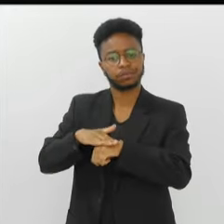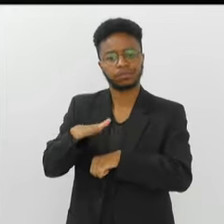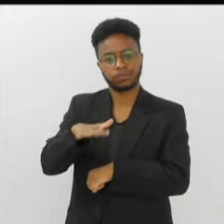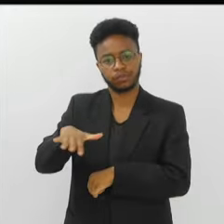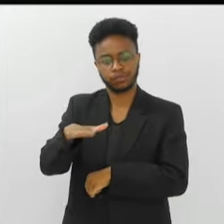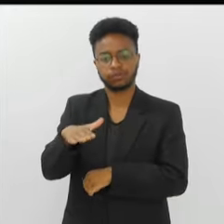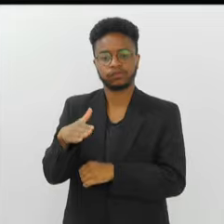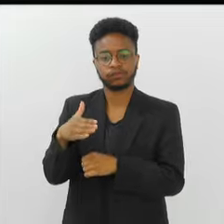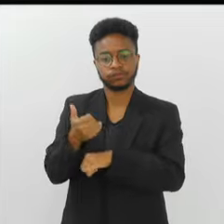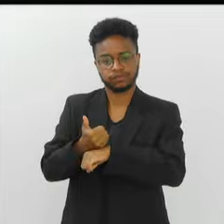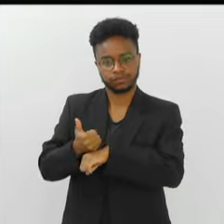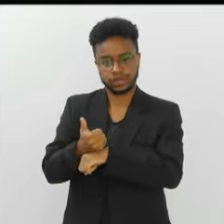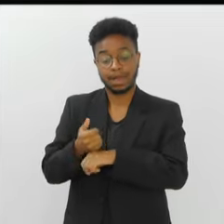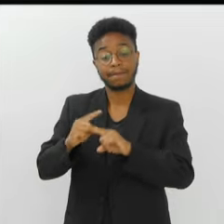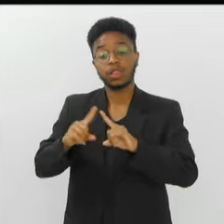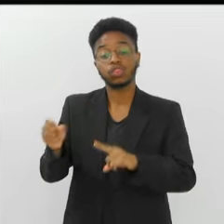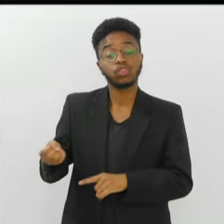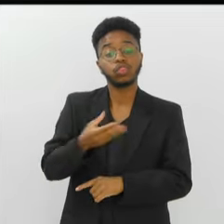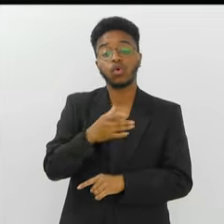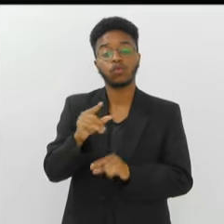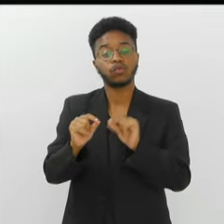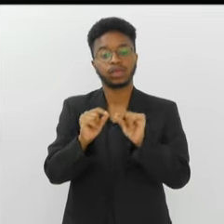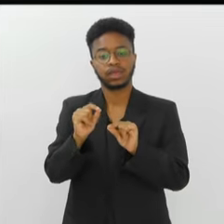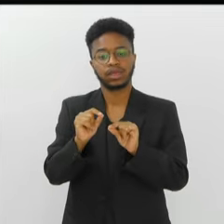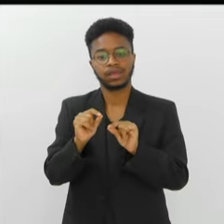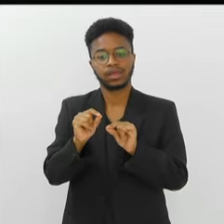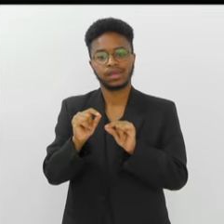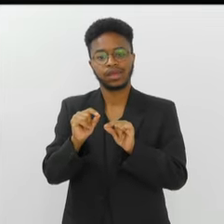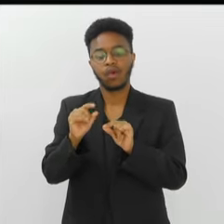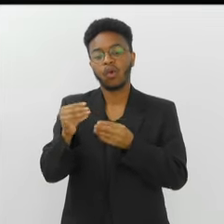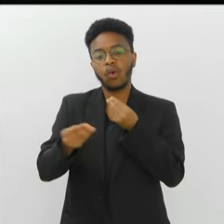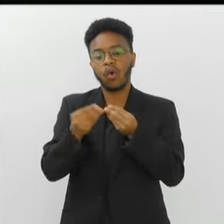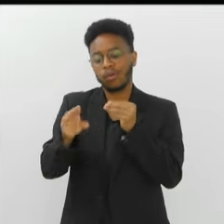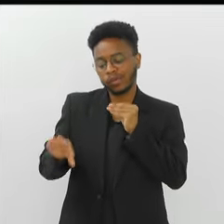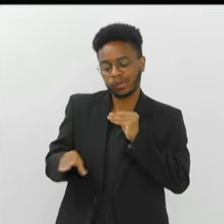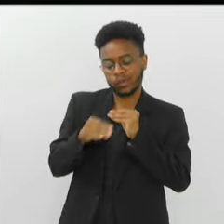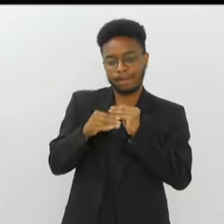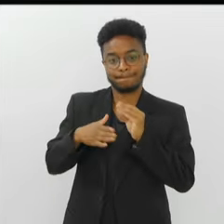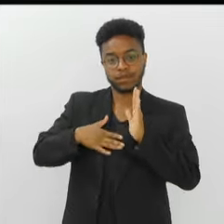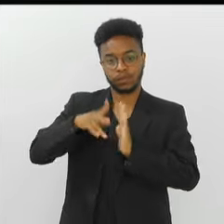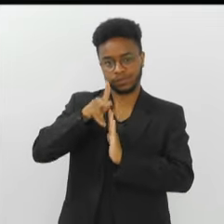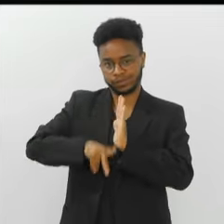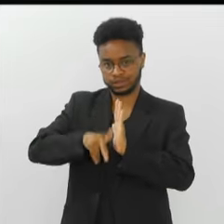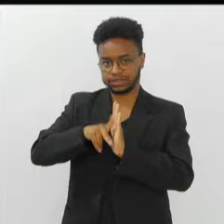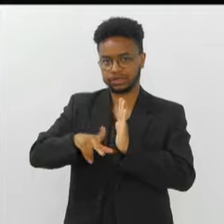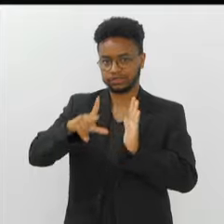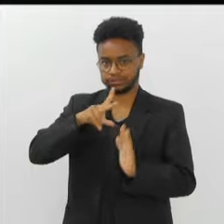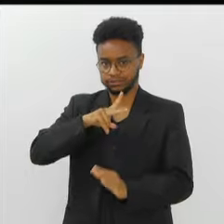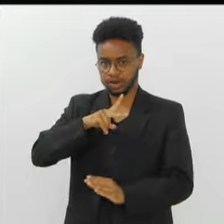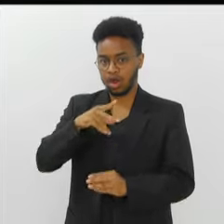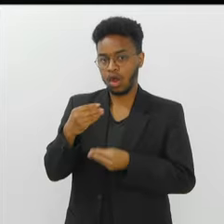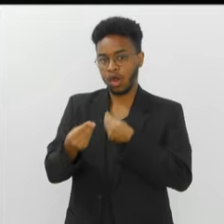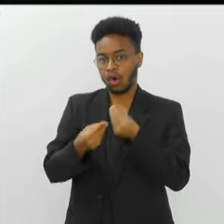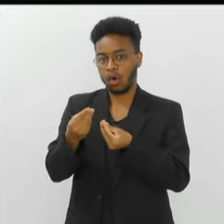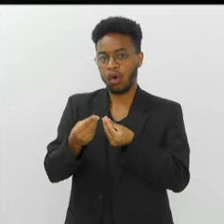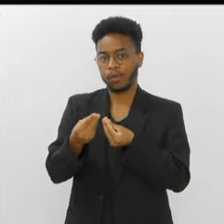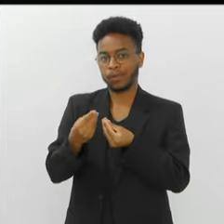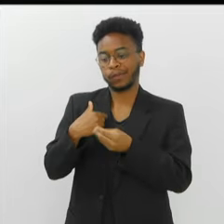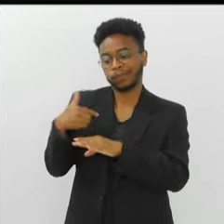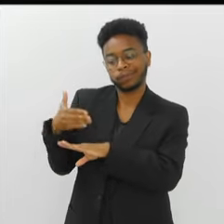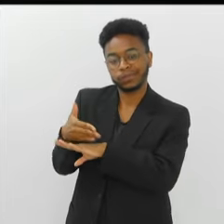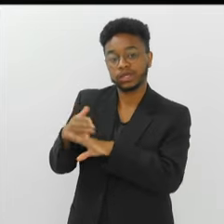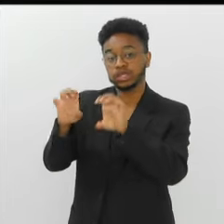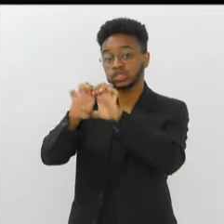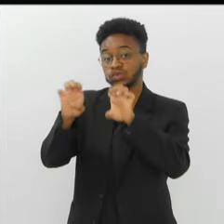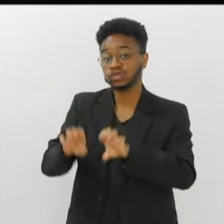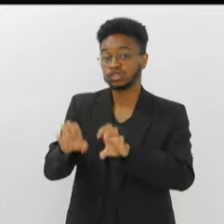profissionais. O que se tornou novo para mim é colocar dentro do meu traço, dentro do meu projeto, uma estrutura